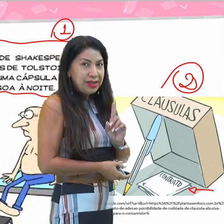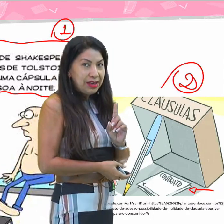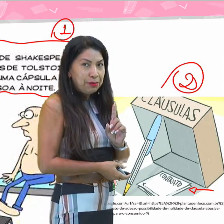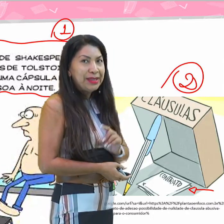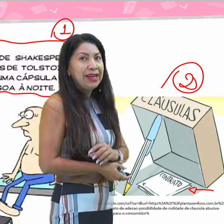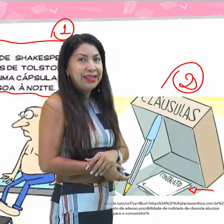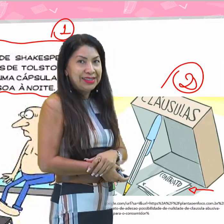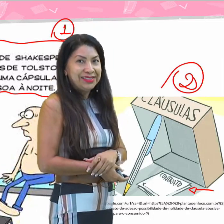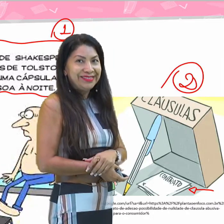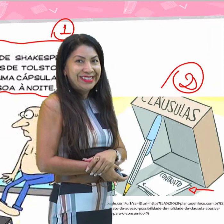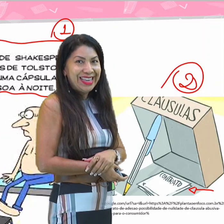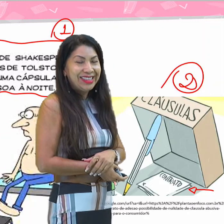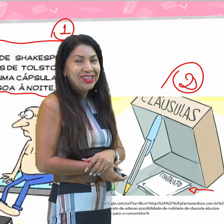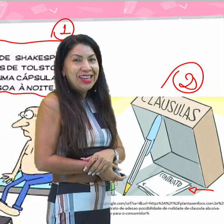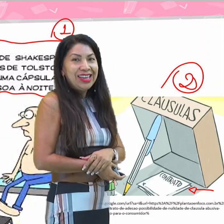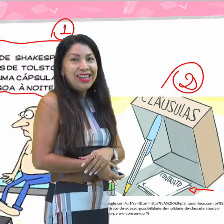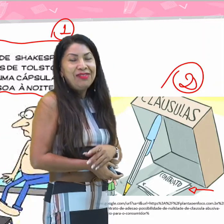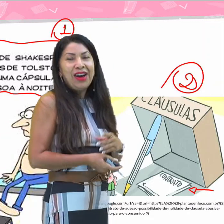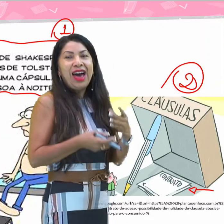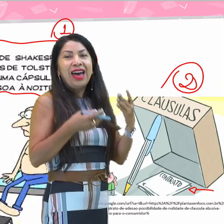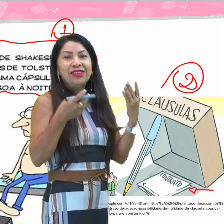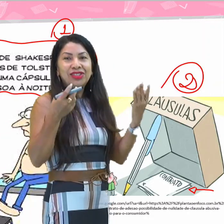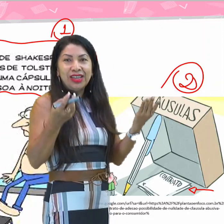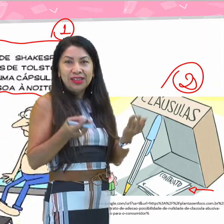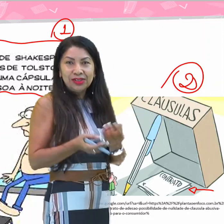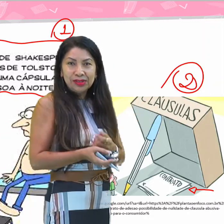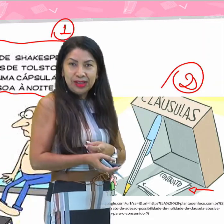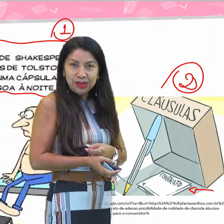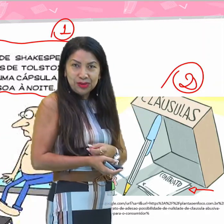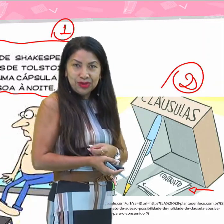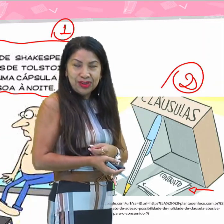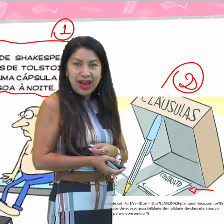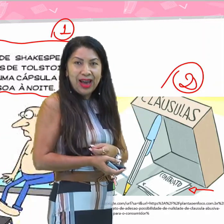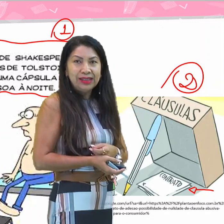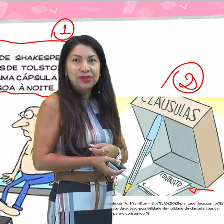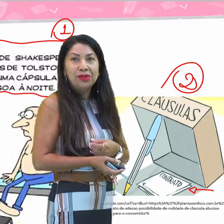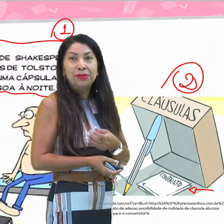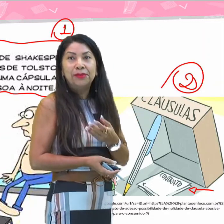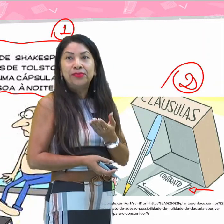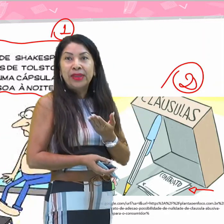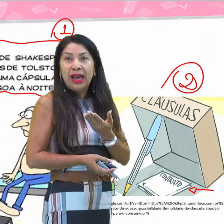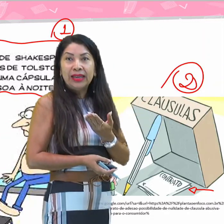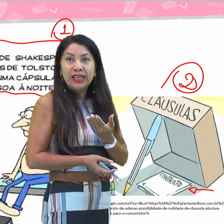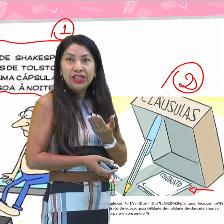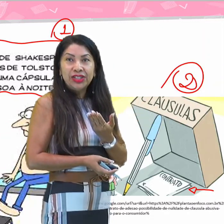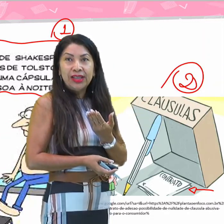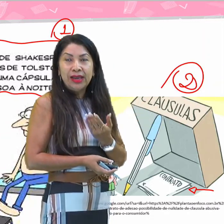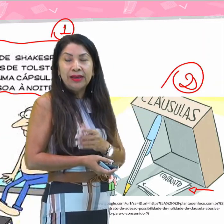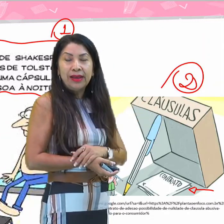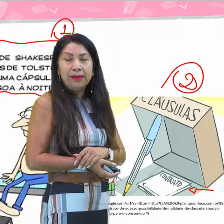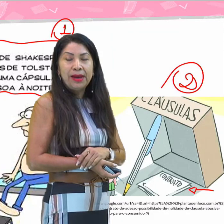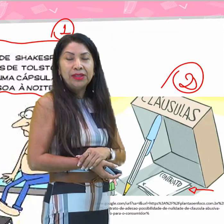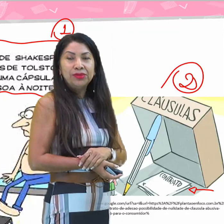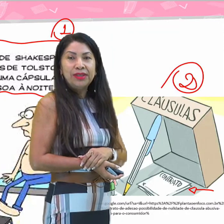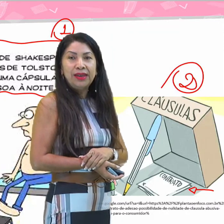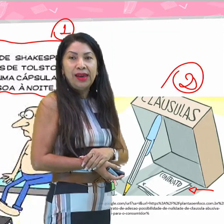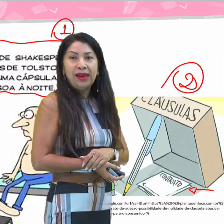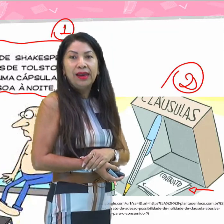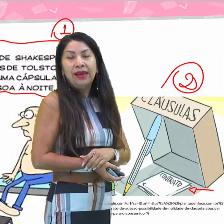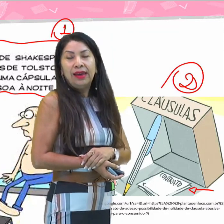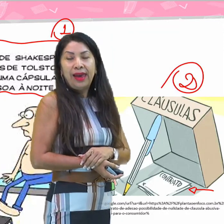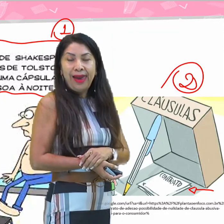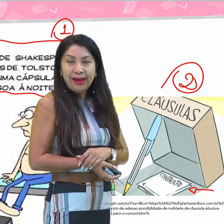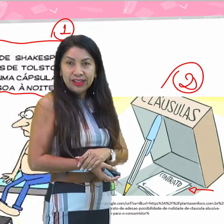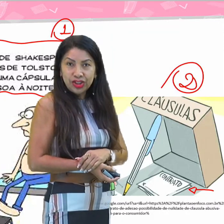não seguir ao pé da letra, certo? E vários gêneros instrucionais, como aqui a gente tem, né, mais um que